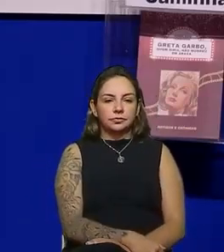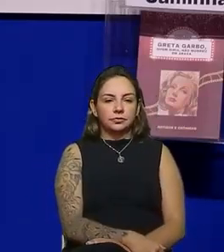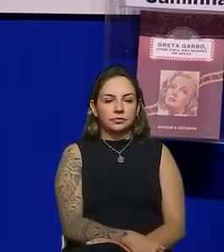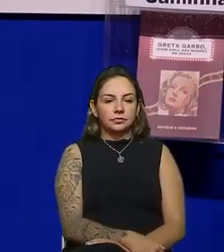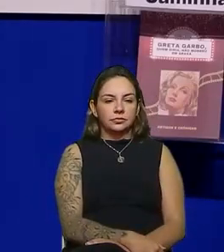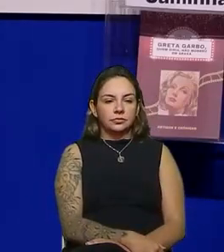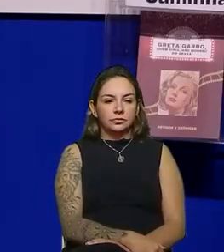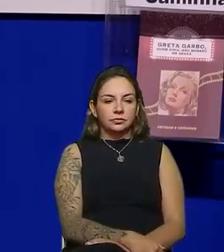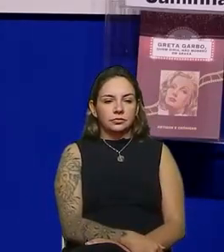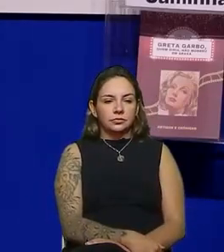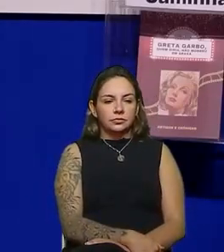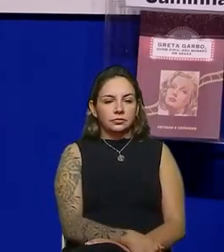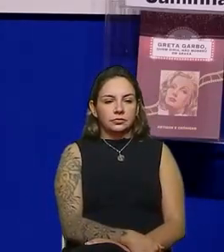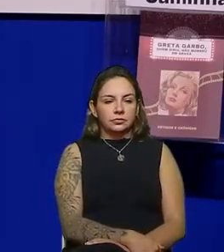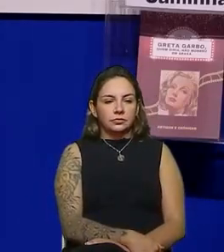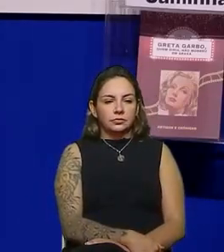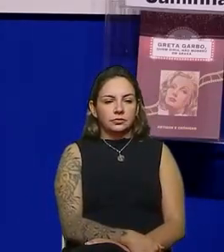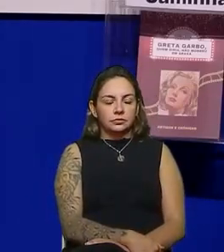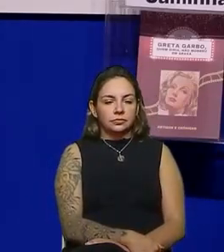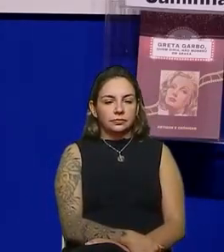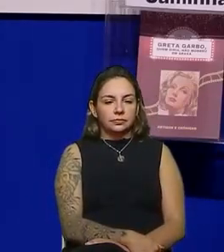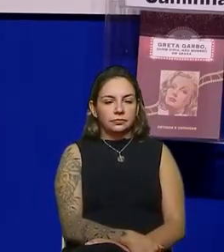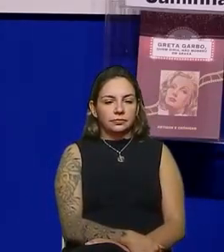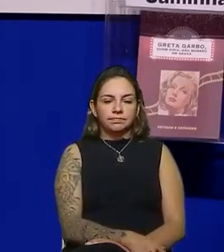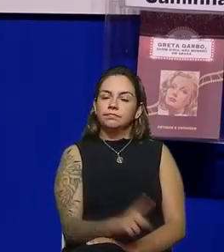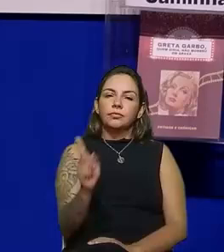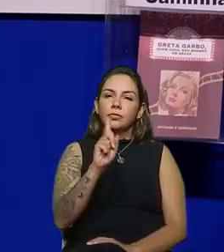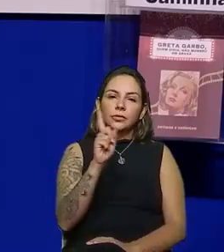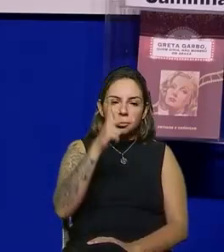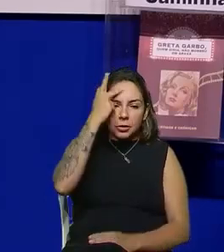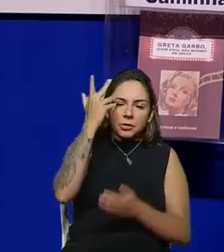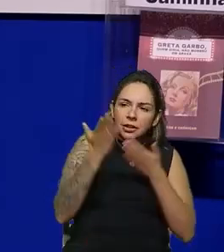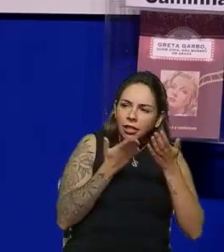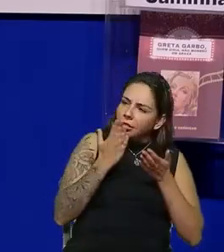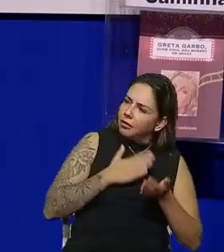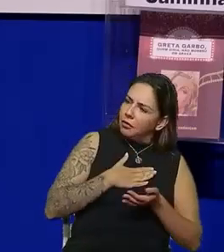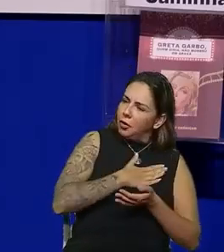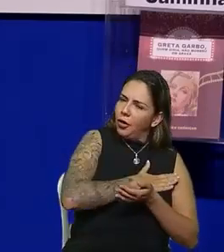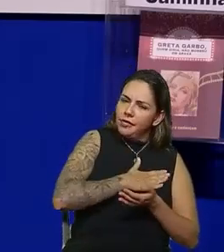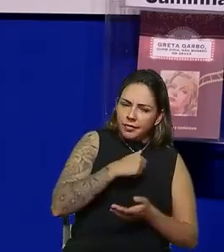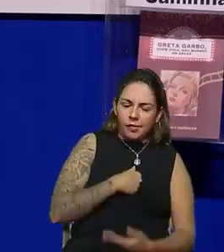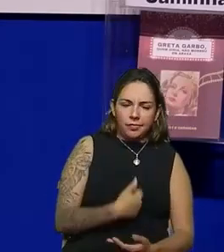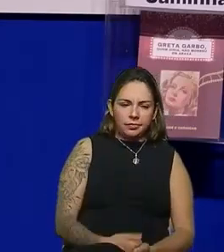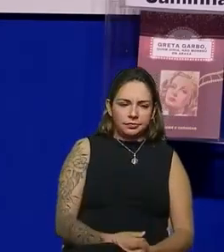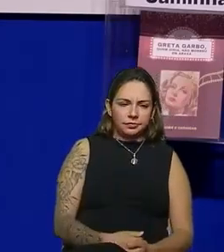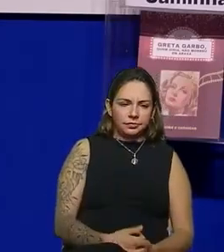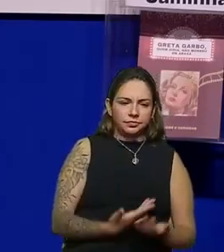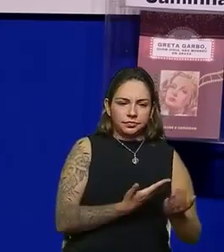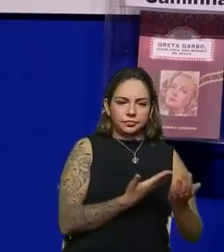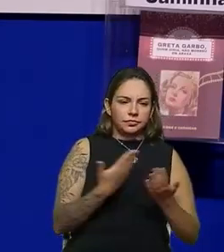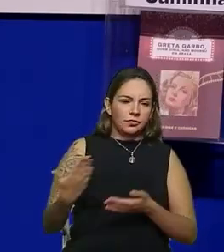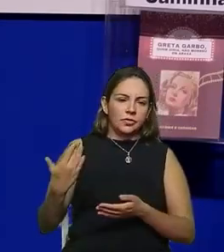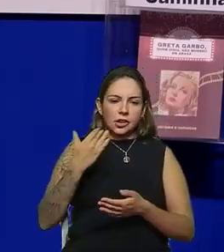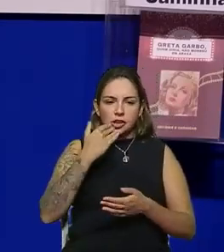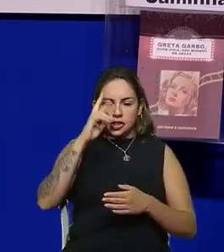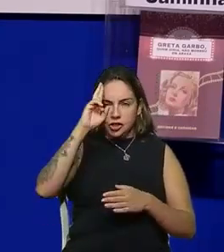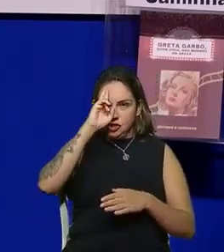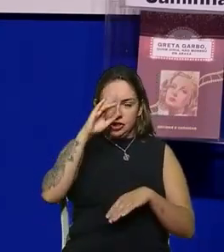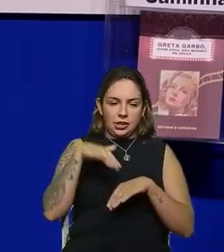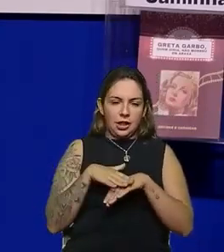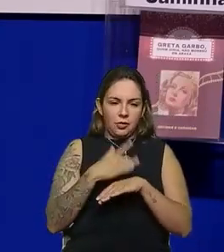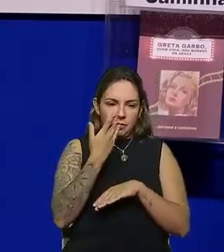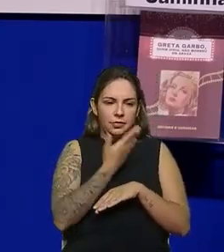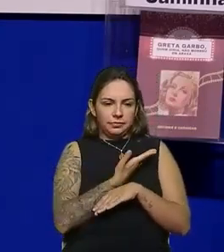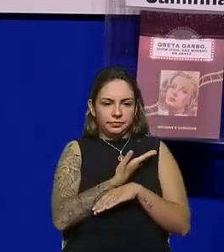me tratavam com um carinho especial que não necessariamente eu merecia. Uma vez me convidaram para jantar na casa de